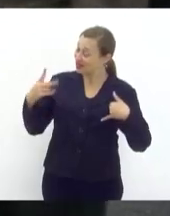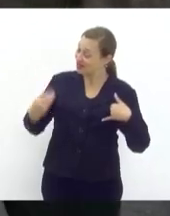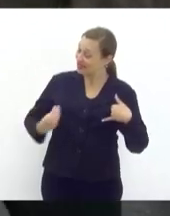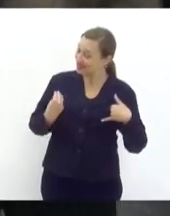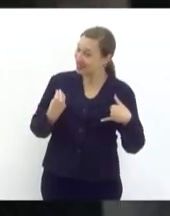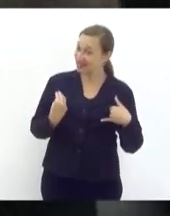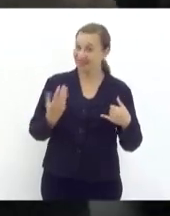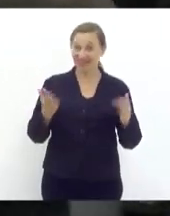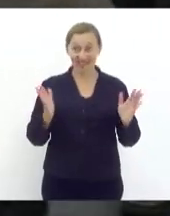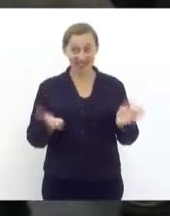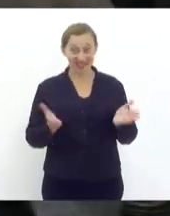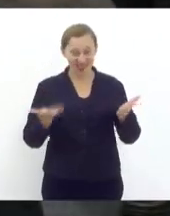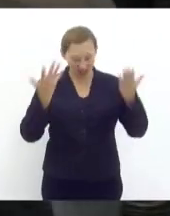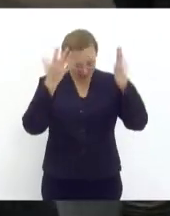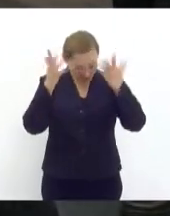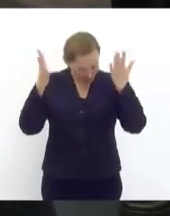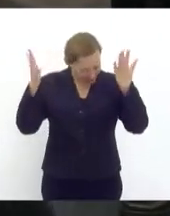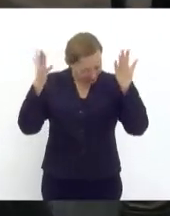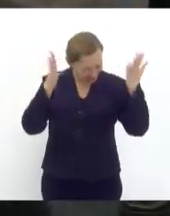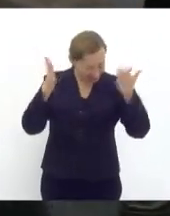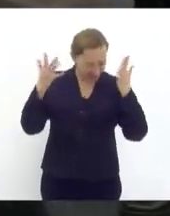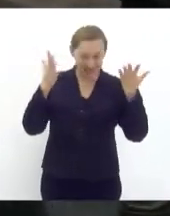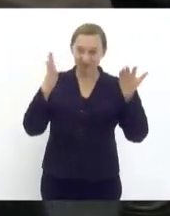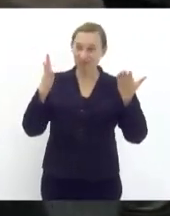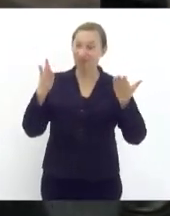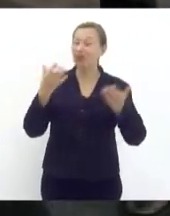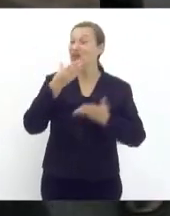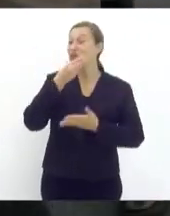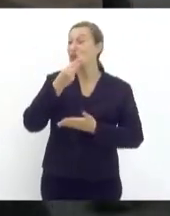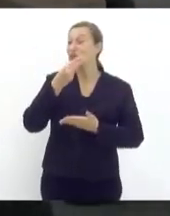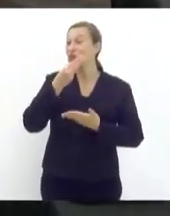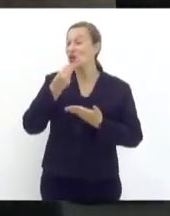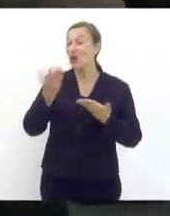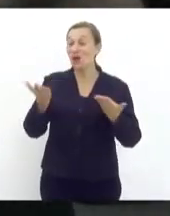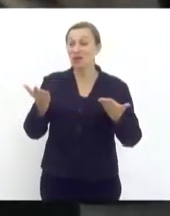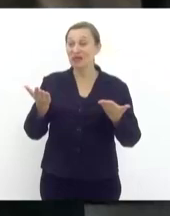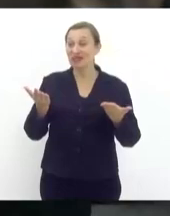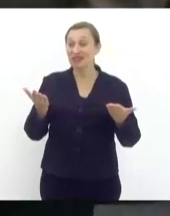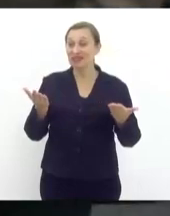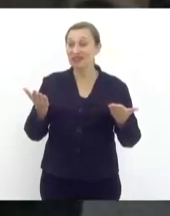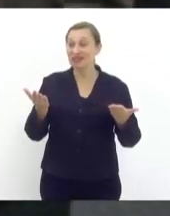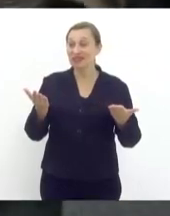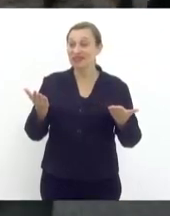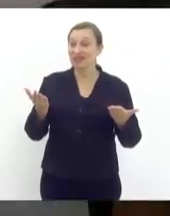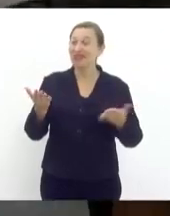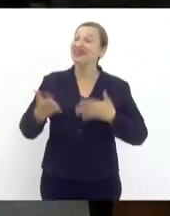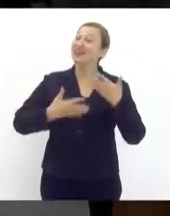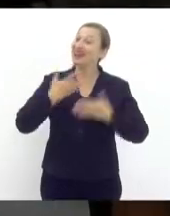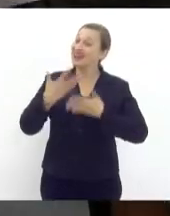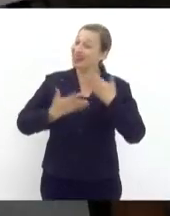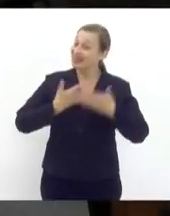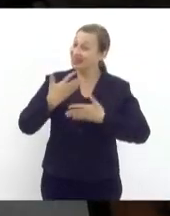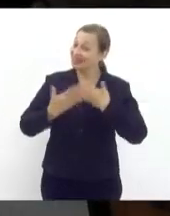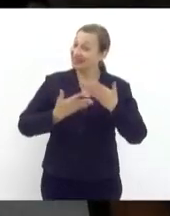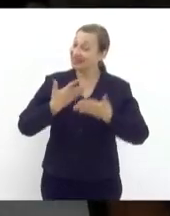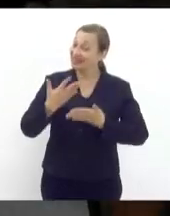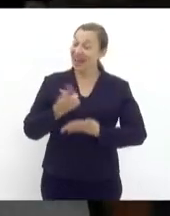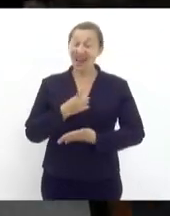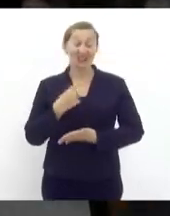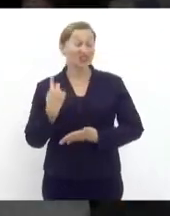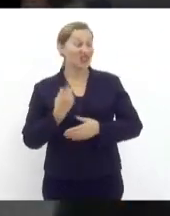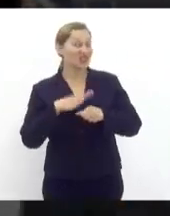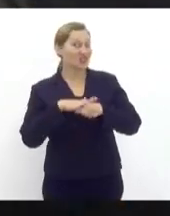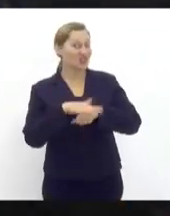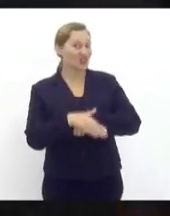e eu peço a salva de palma para esse homem esse cidadão que muito alegrou as nossas